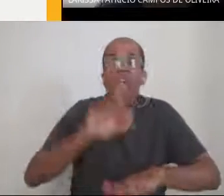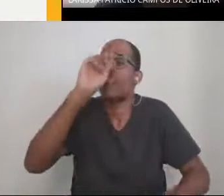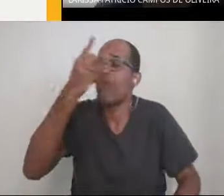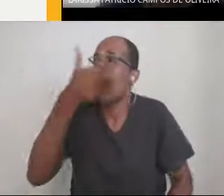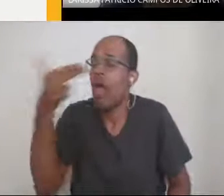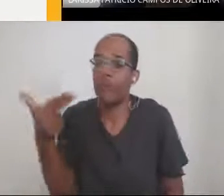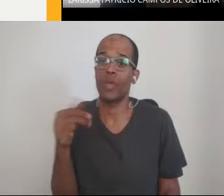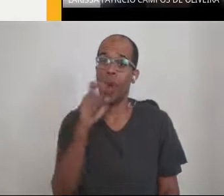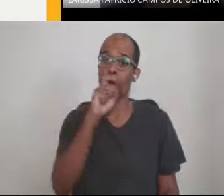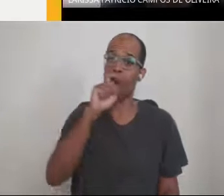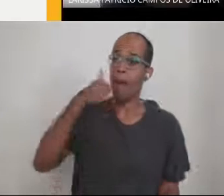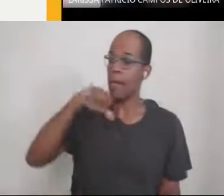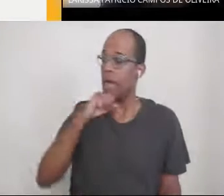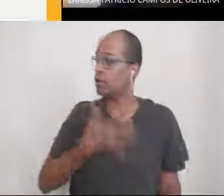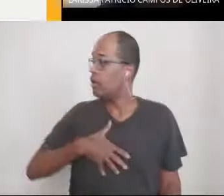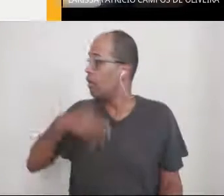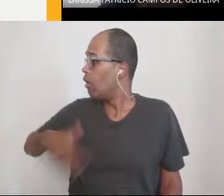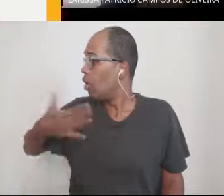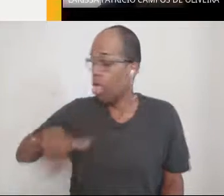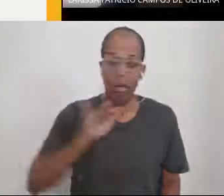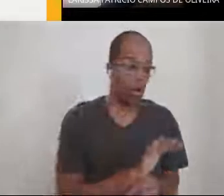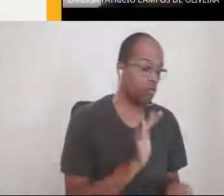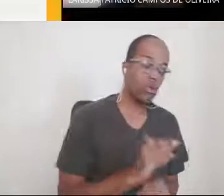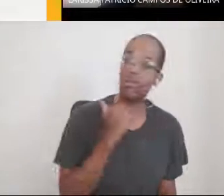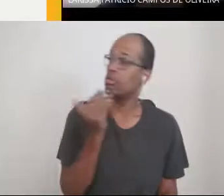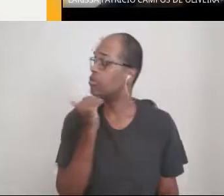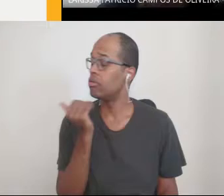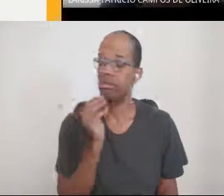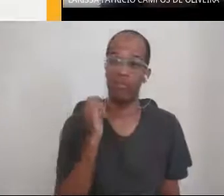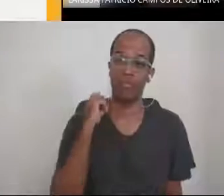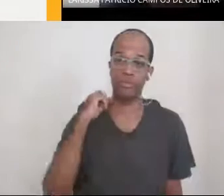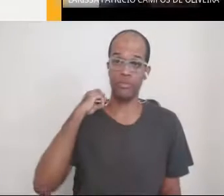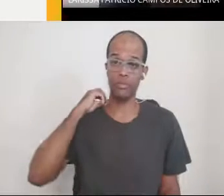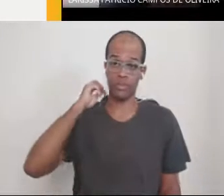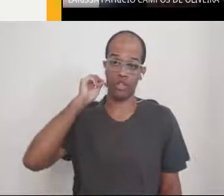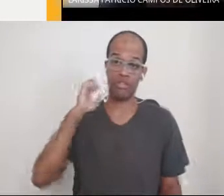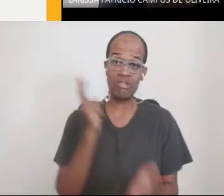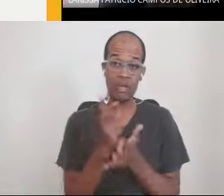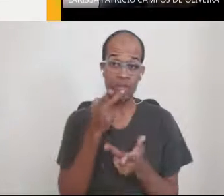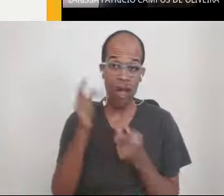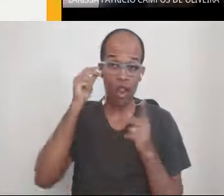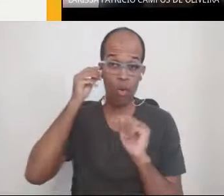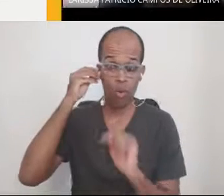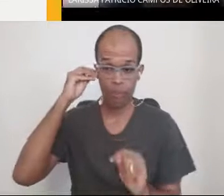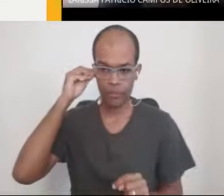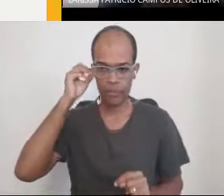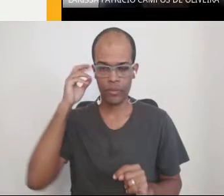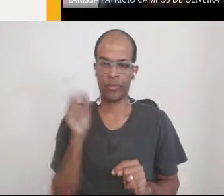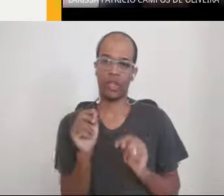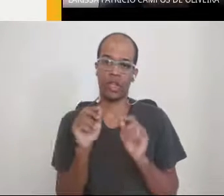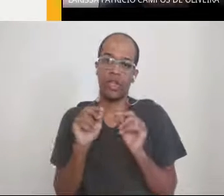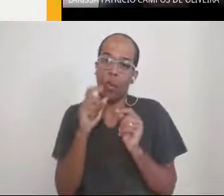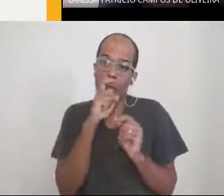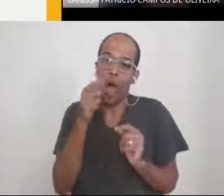aí o pai, a mãe se sente mal, porque não consegue tirar essas dúvidas dos filhos, né? E o que a gente sempre fala é assim, o pai ou a mãe não